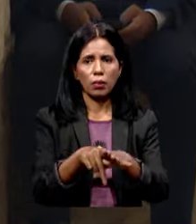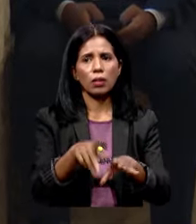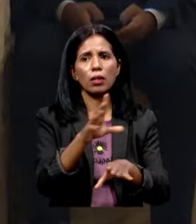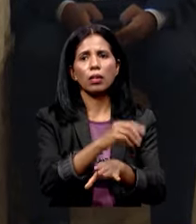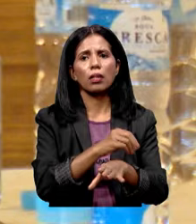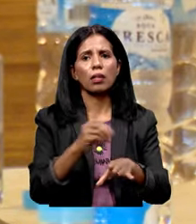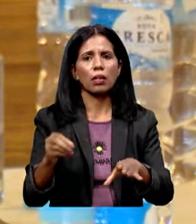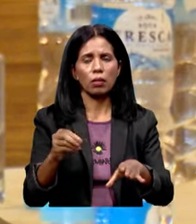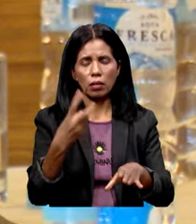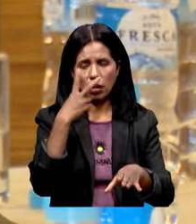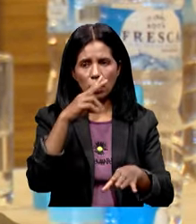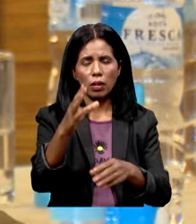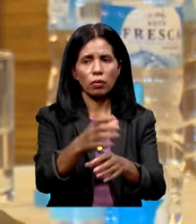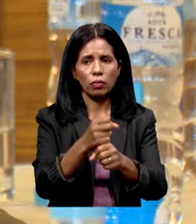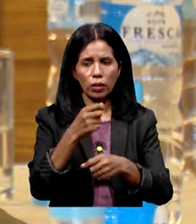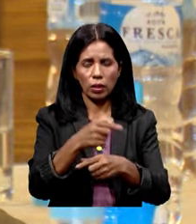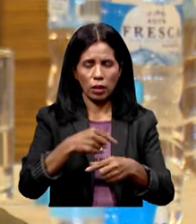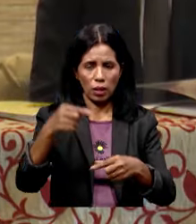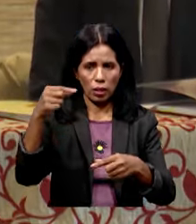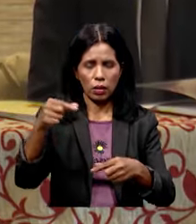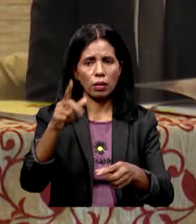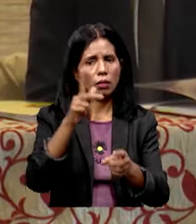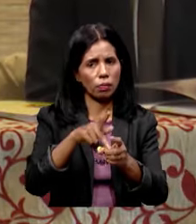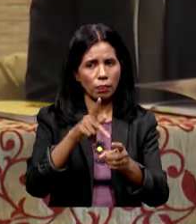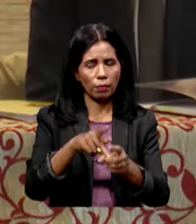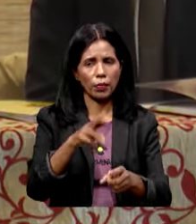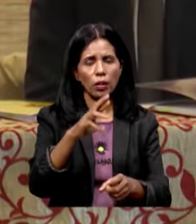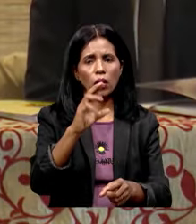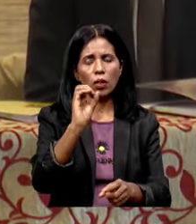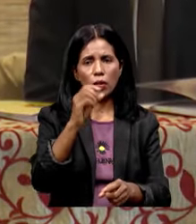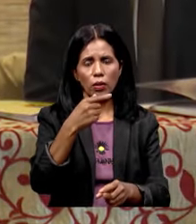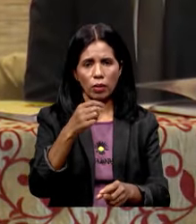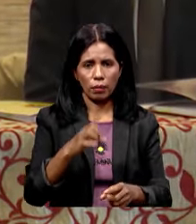área exploração gas no mina. Rohim Adia Agostinho falou tsai ziamen.